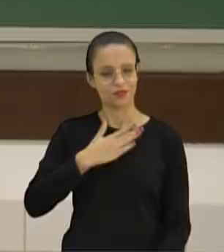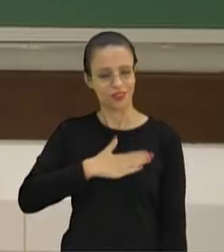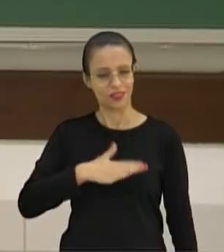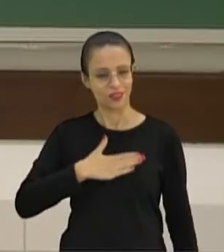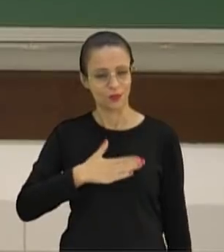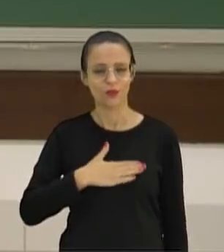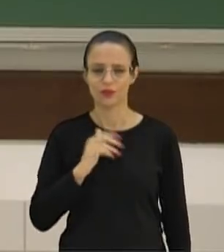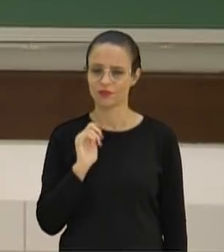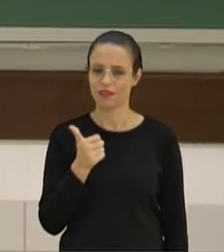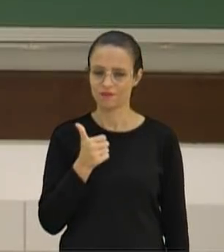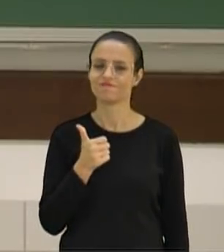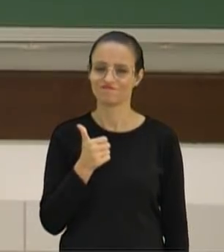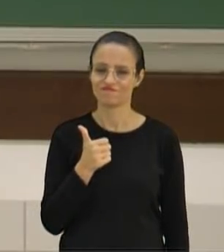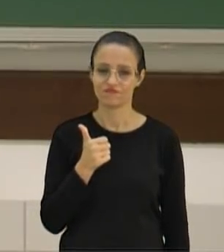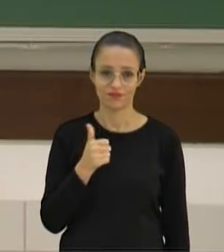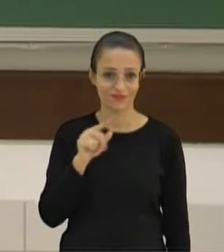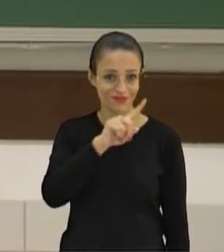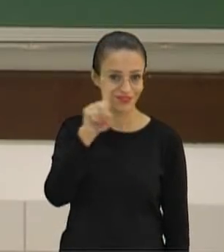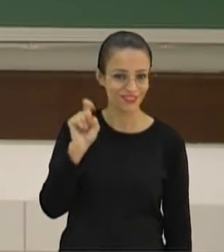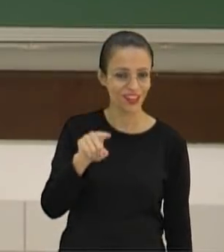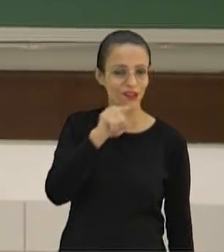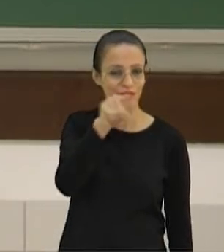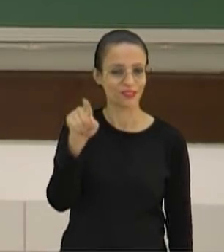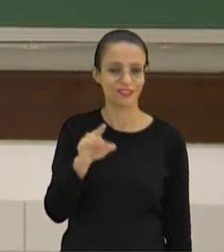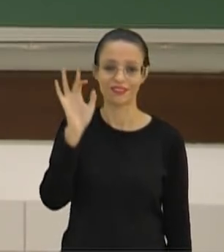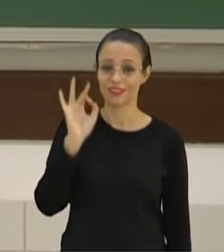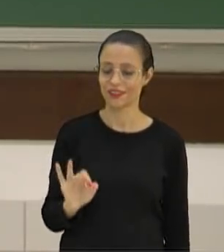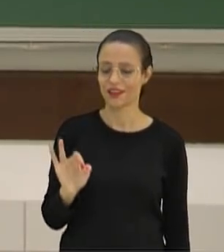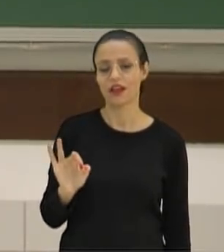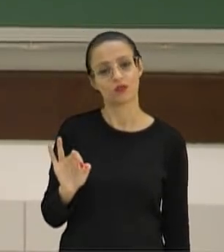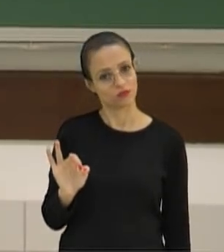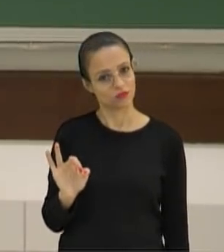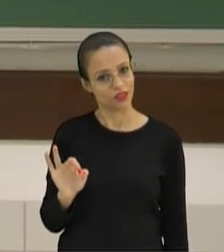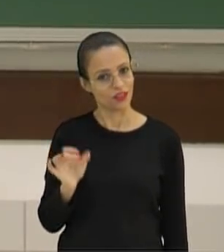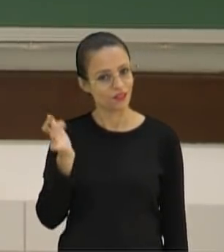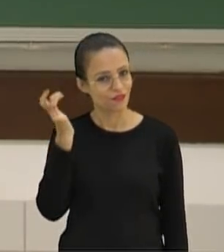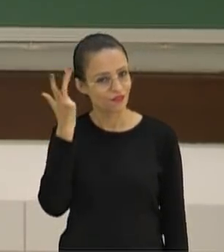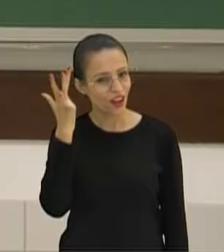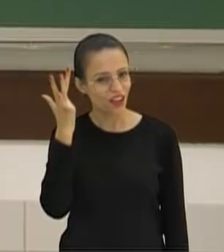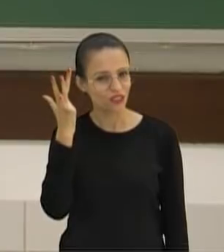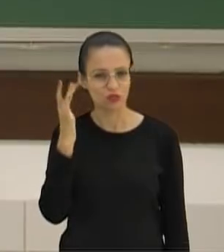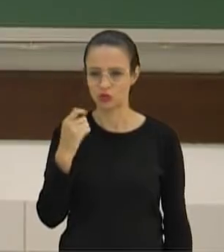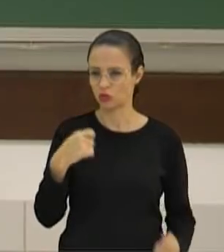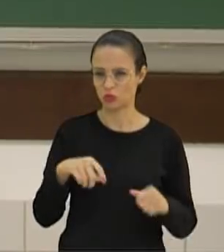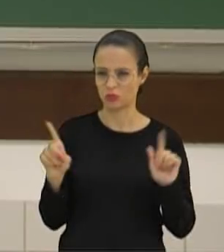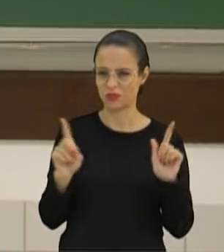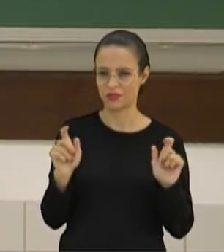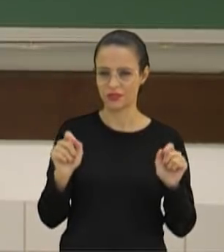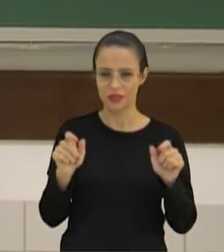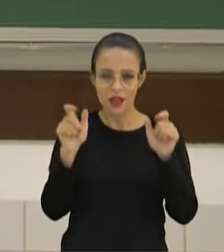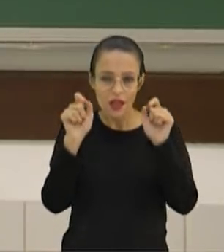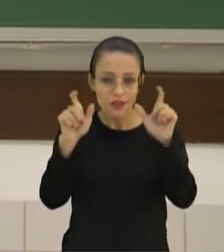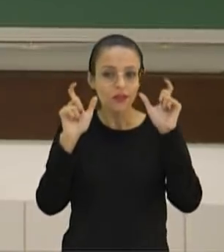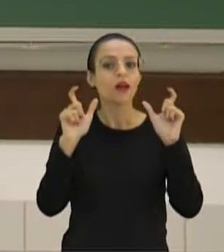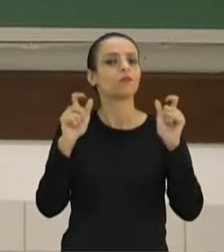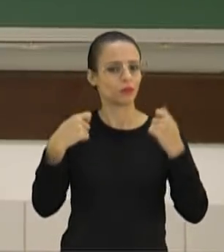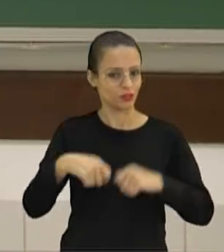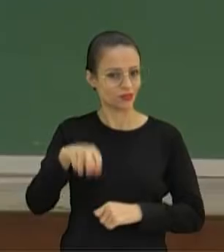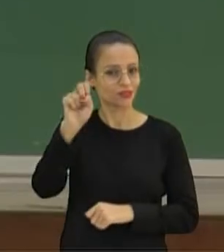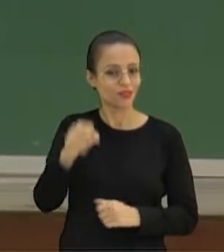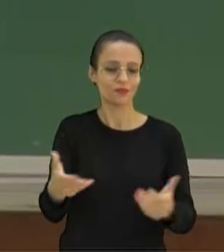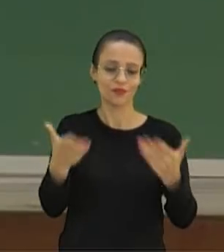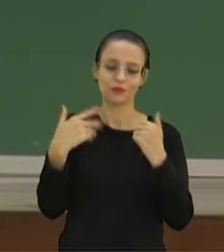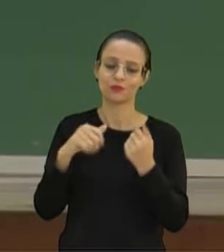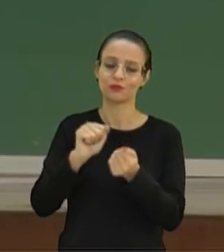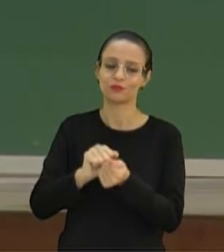Tranquilo esse, né? Será que vocês acertaram? Não é porque é fácil que a gente não tem que prestar atenção, né? Então, vamos juntos